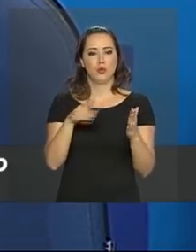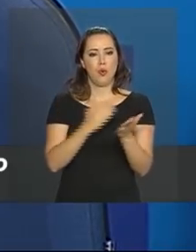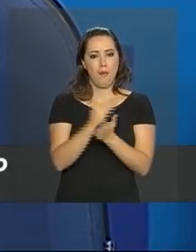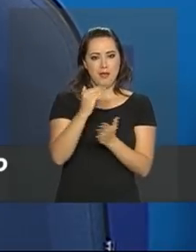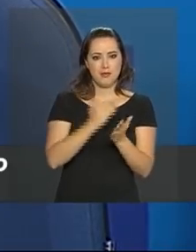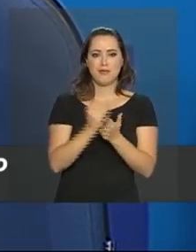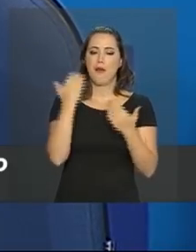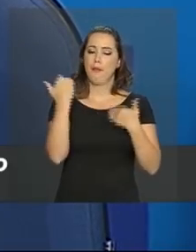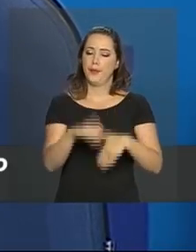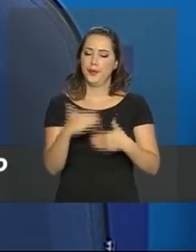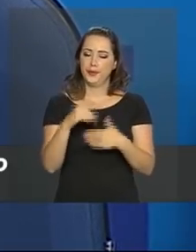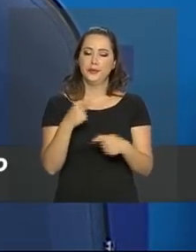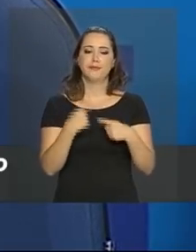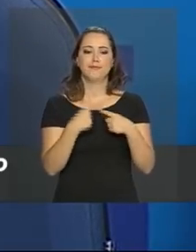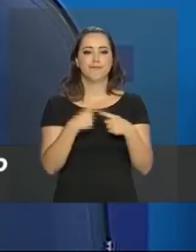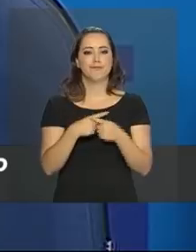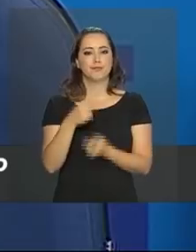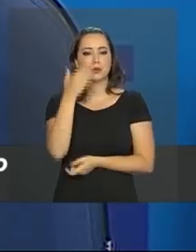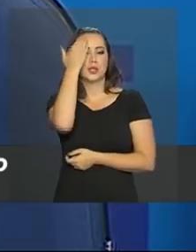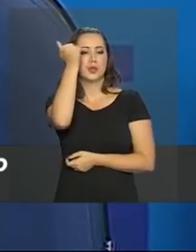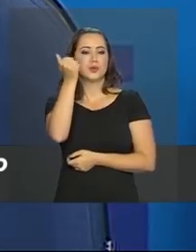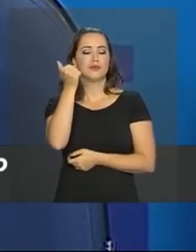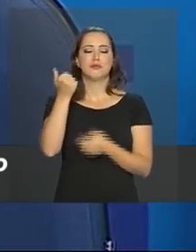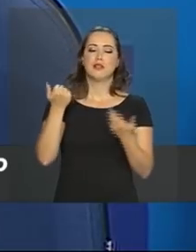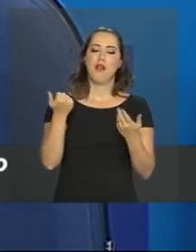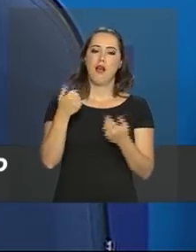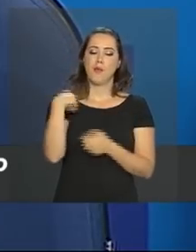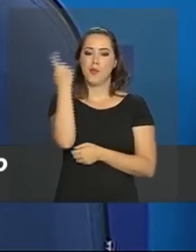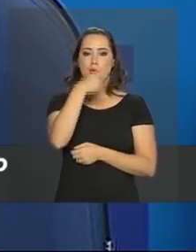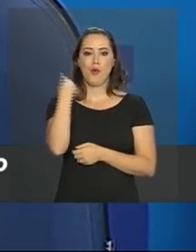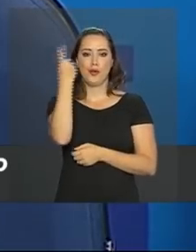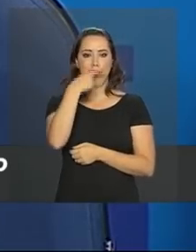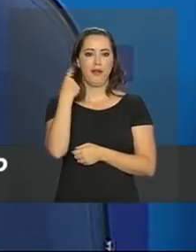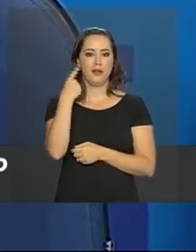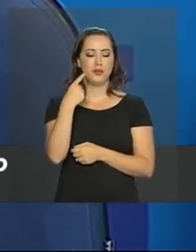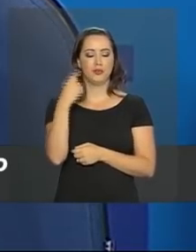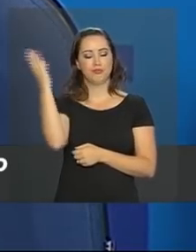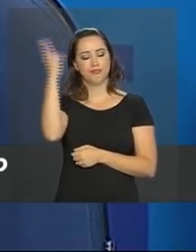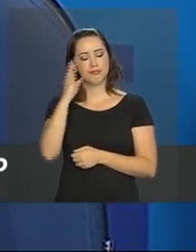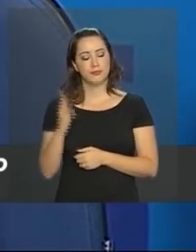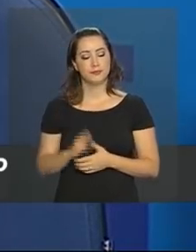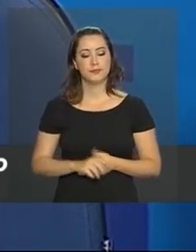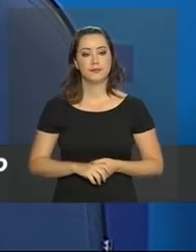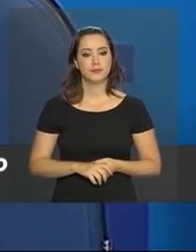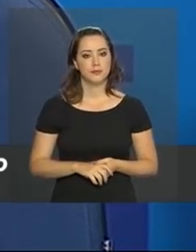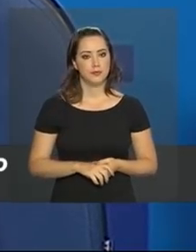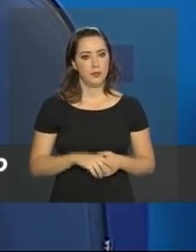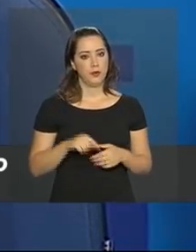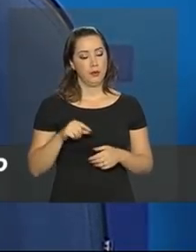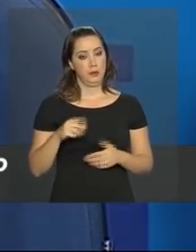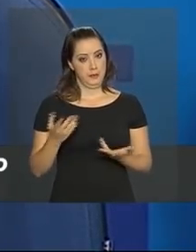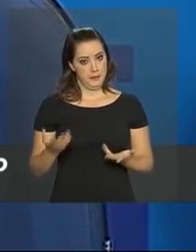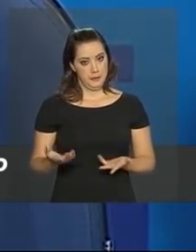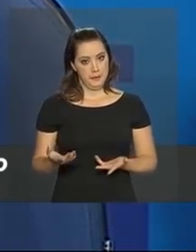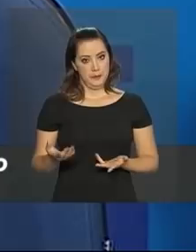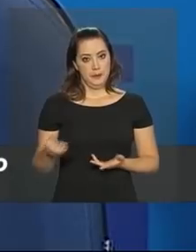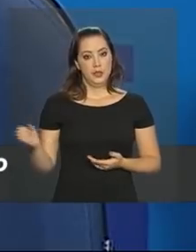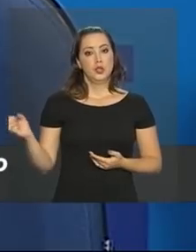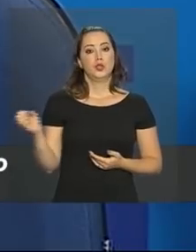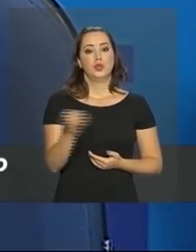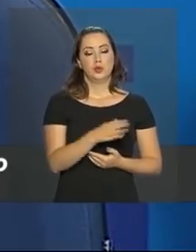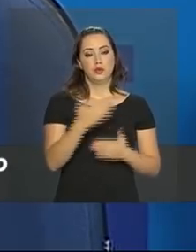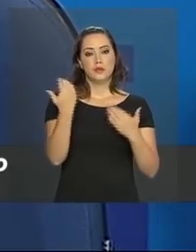desta desagregação do horário oficial do brasil né bom a novidade destas desta aplicação